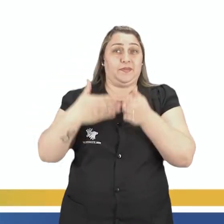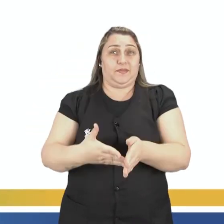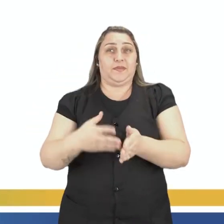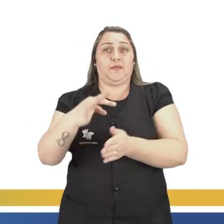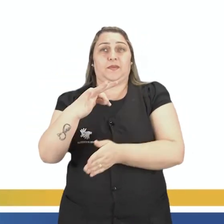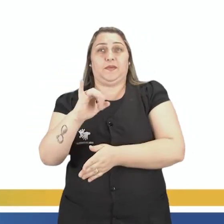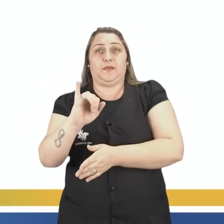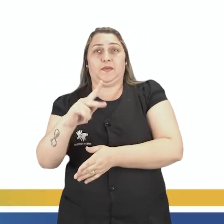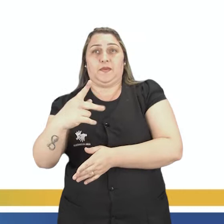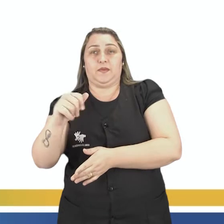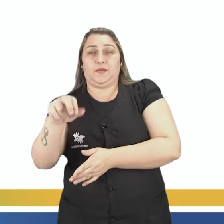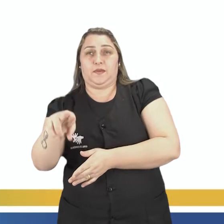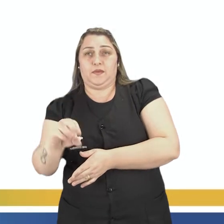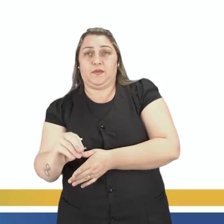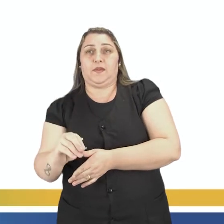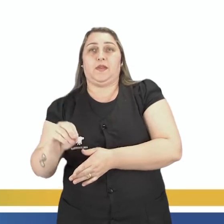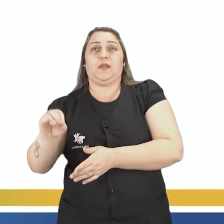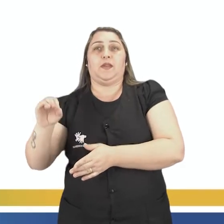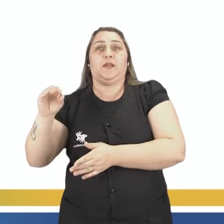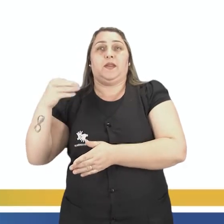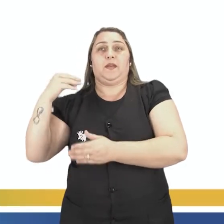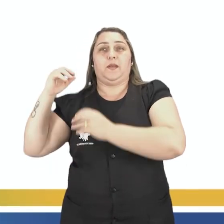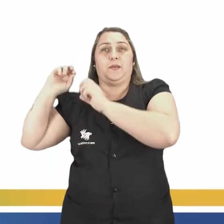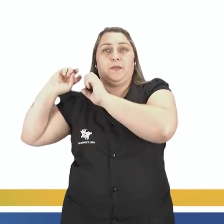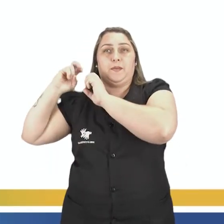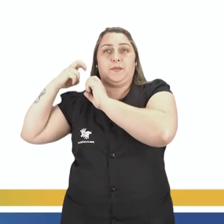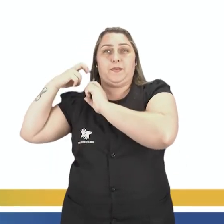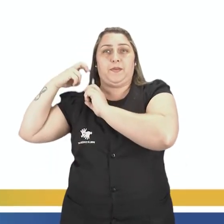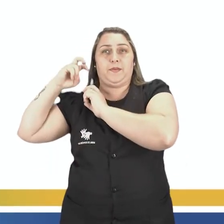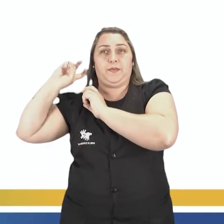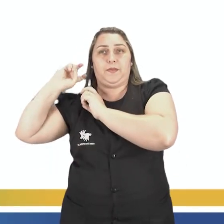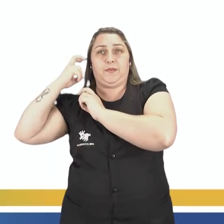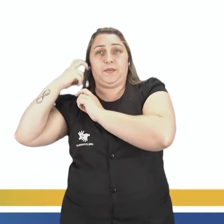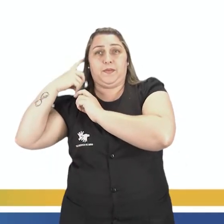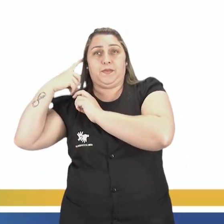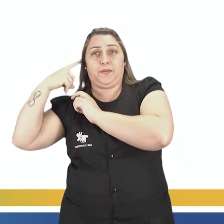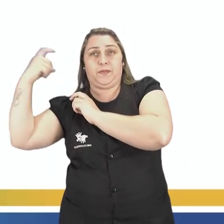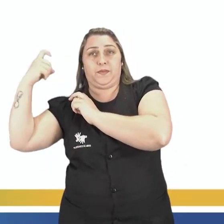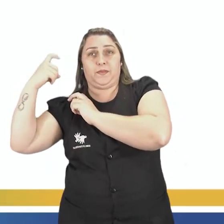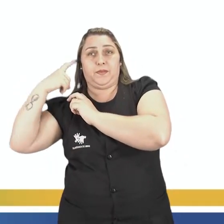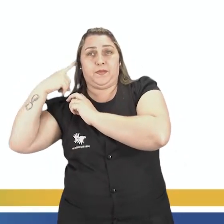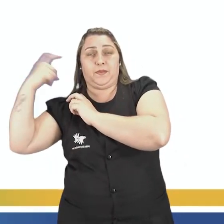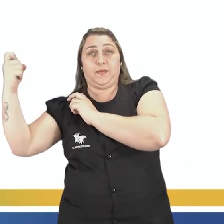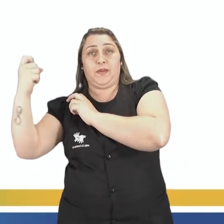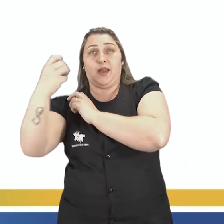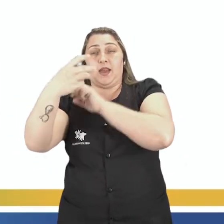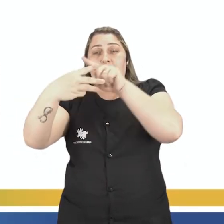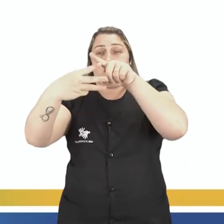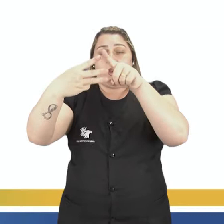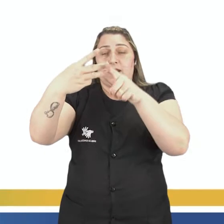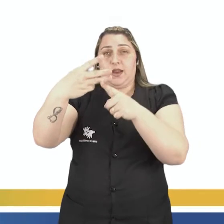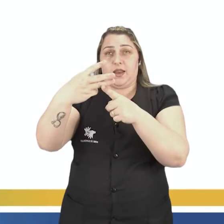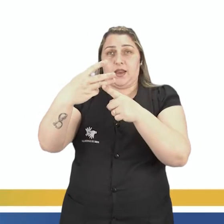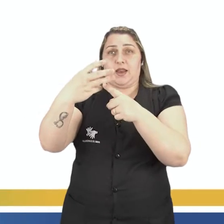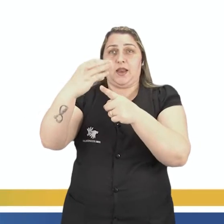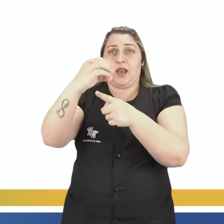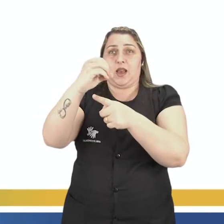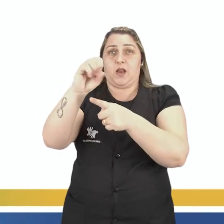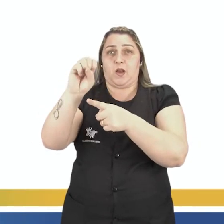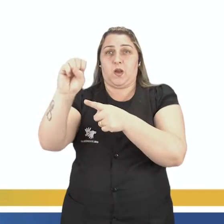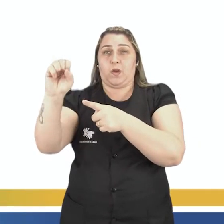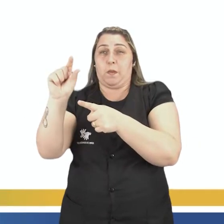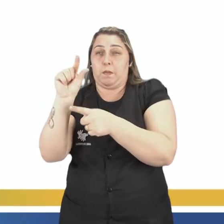o tímpano serão transmitidas para 3 ossos muito pequenos, mais fundamental para a